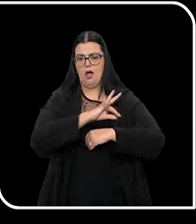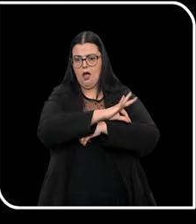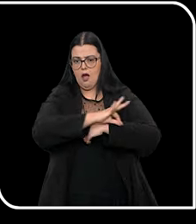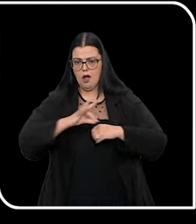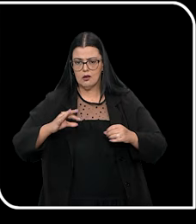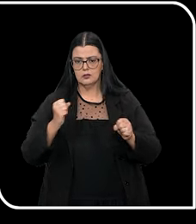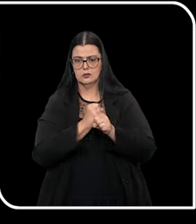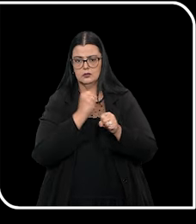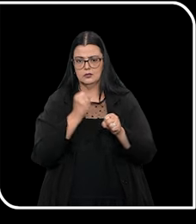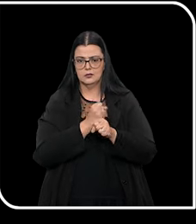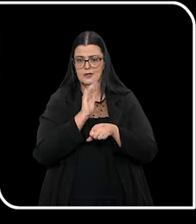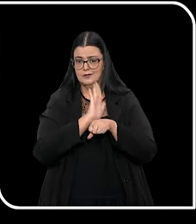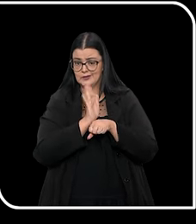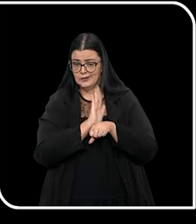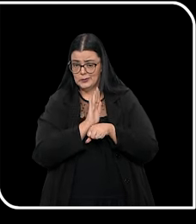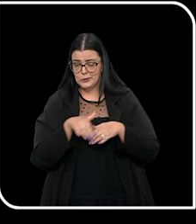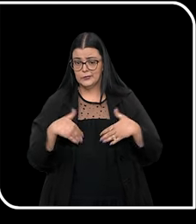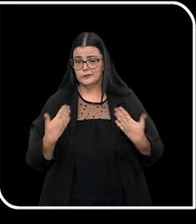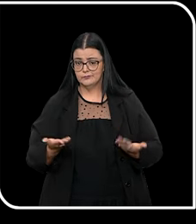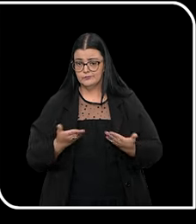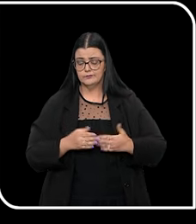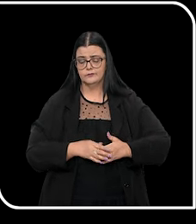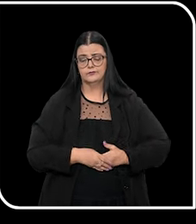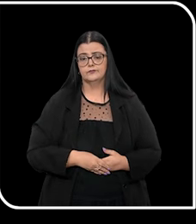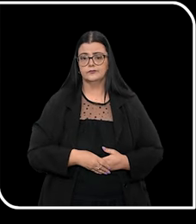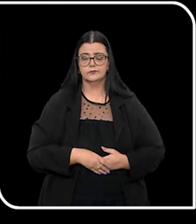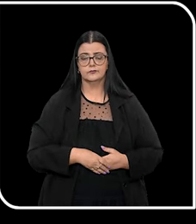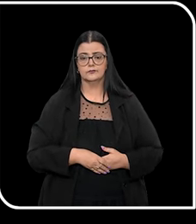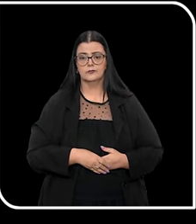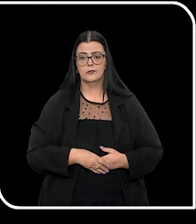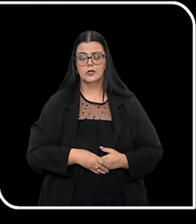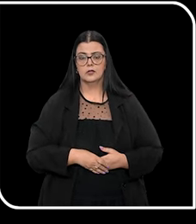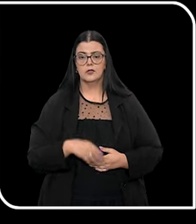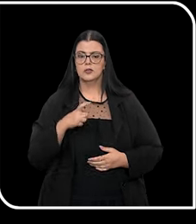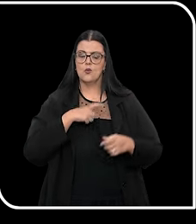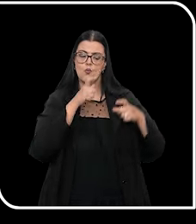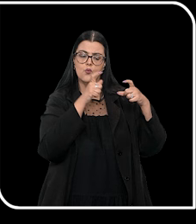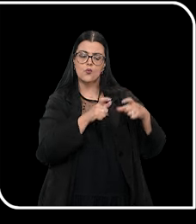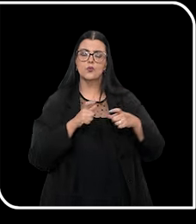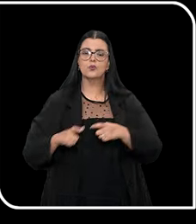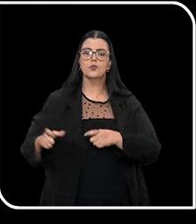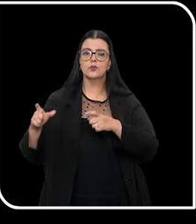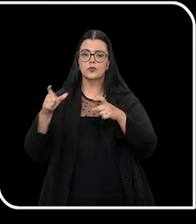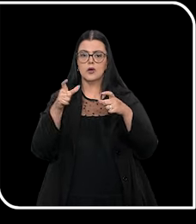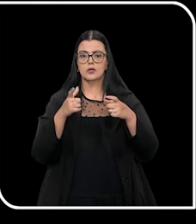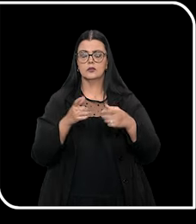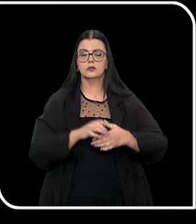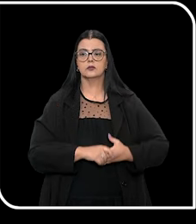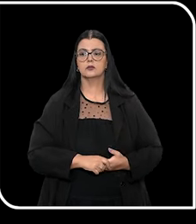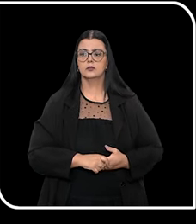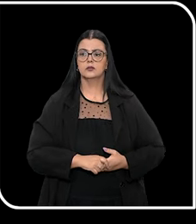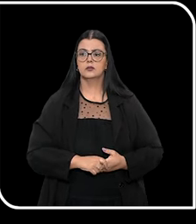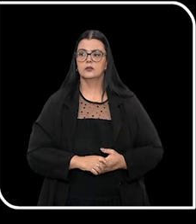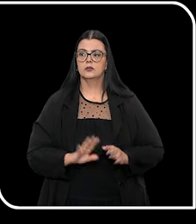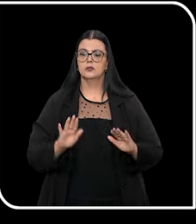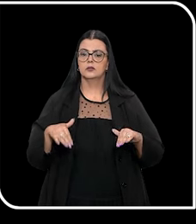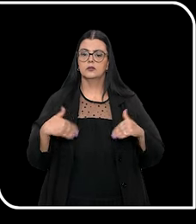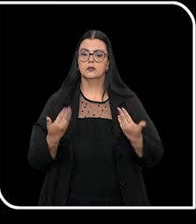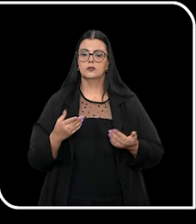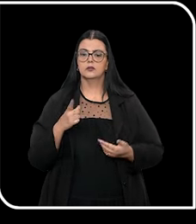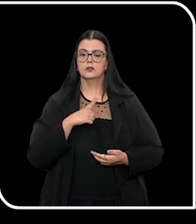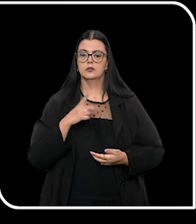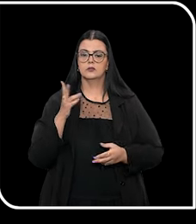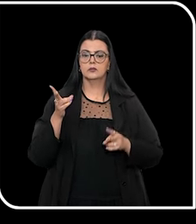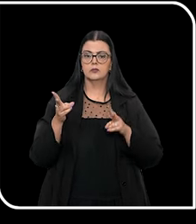arquitetura são cinemas sabe são são os locais e aí a